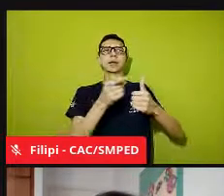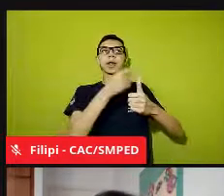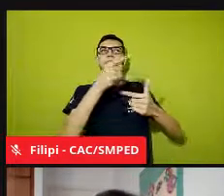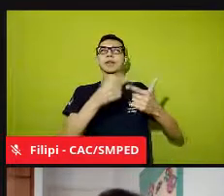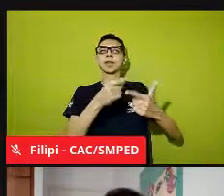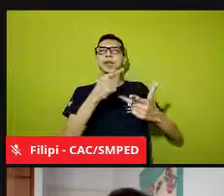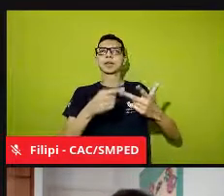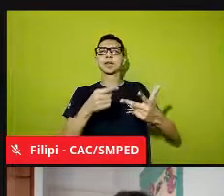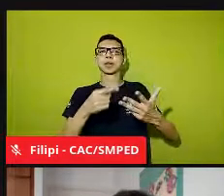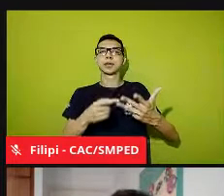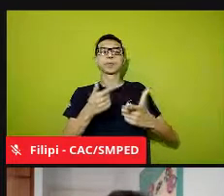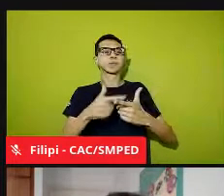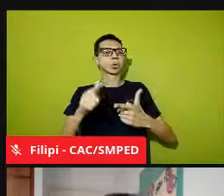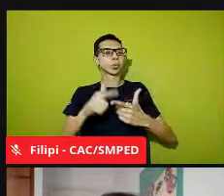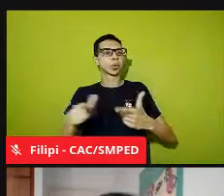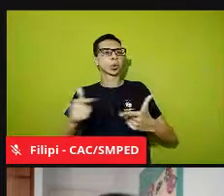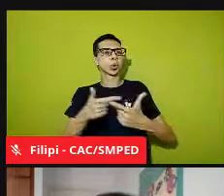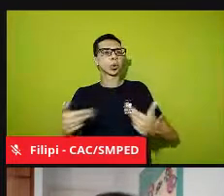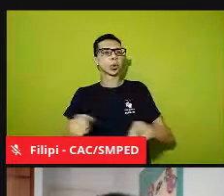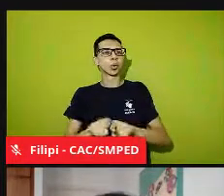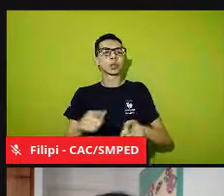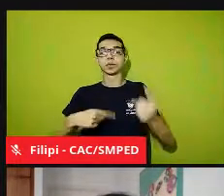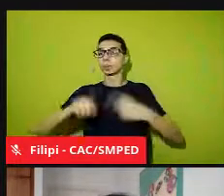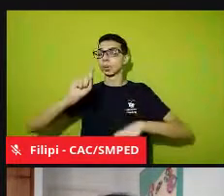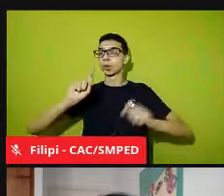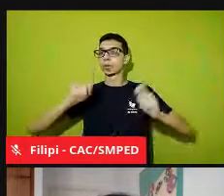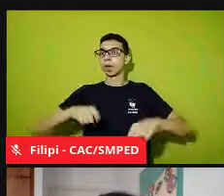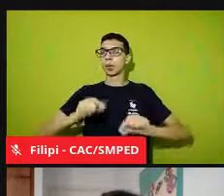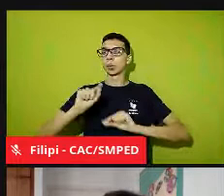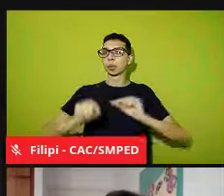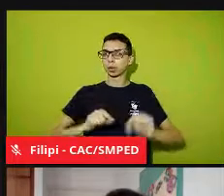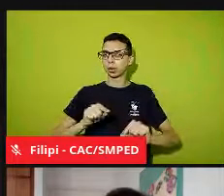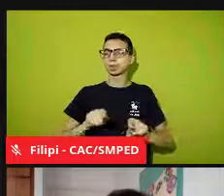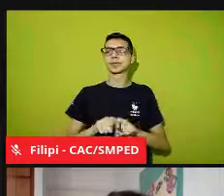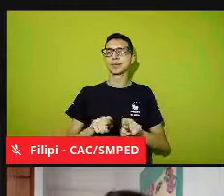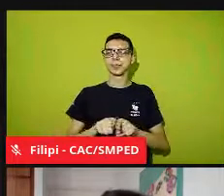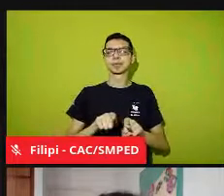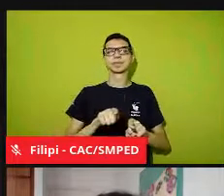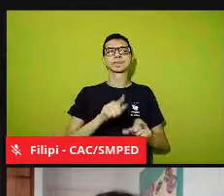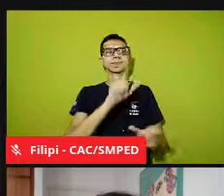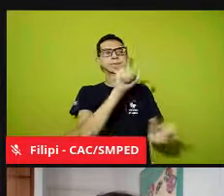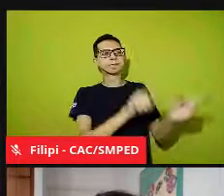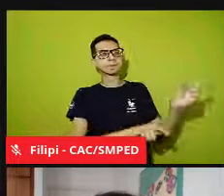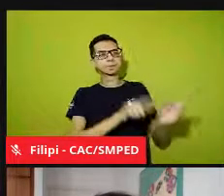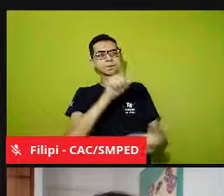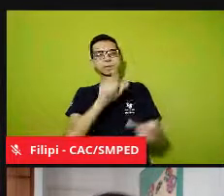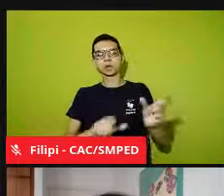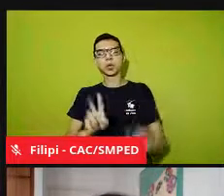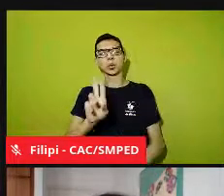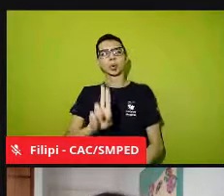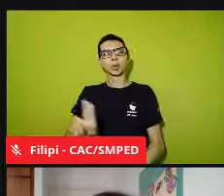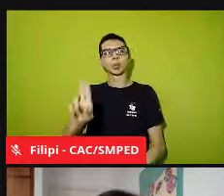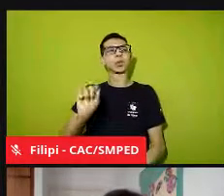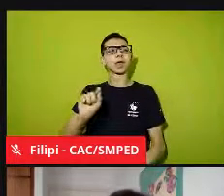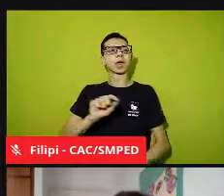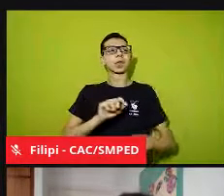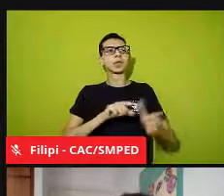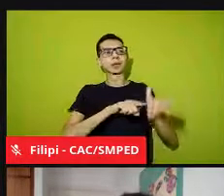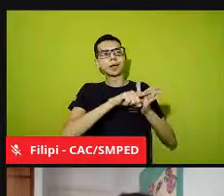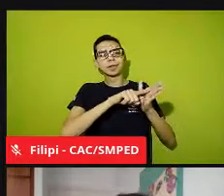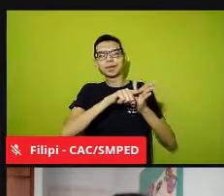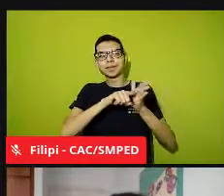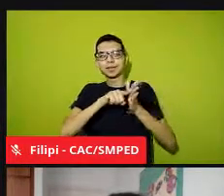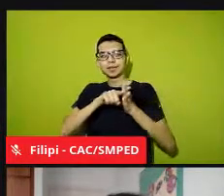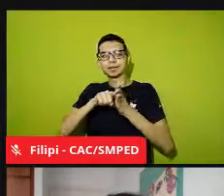potencialidades, também o ônibus andante ser um objeto de investigação, ser uma ferramenta de investigação desse território, por parte